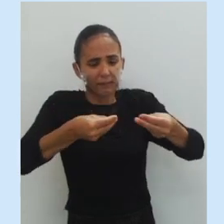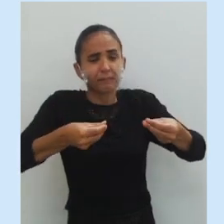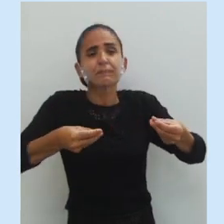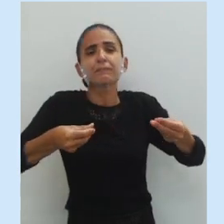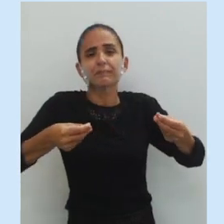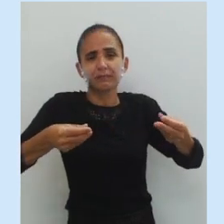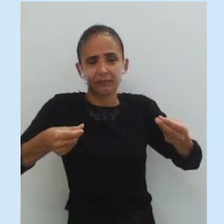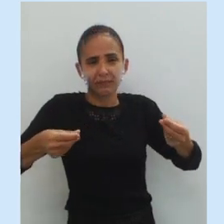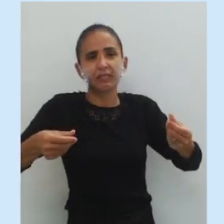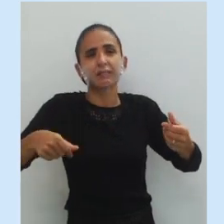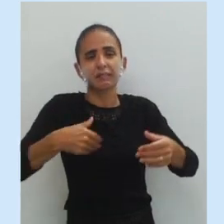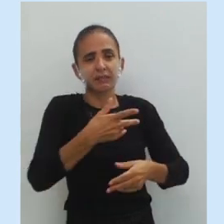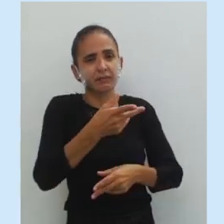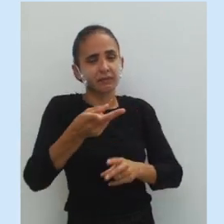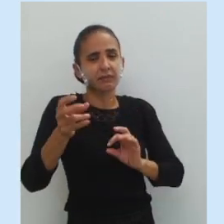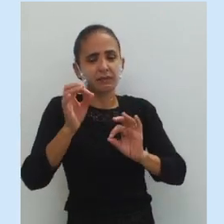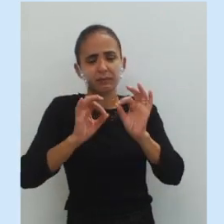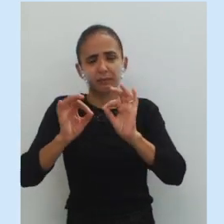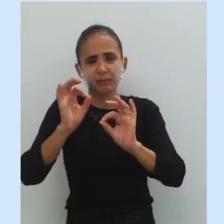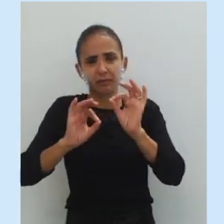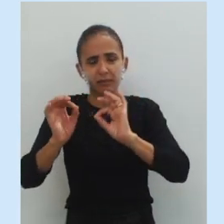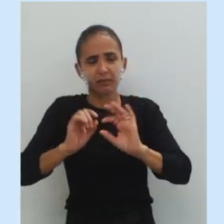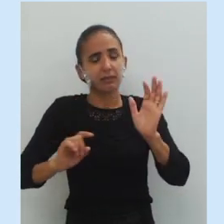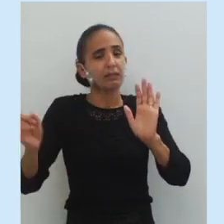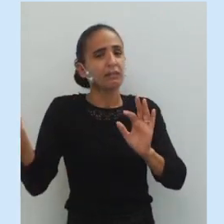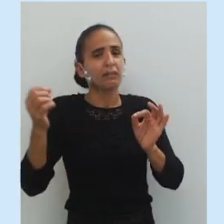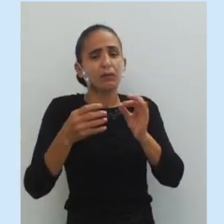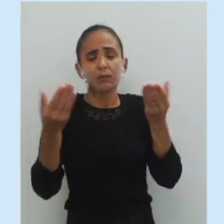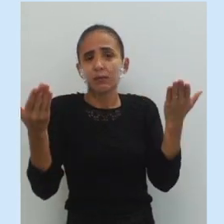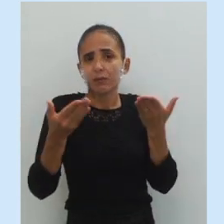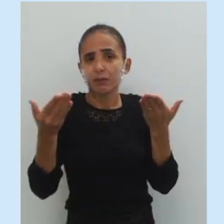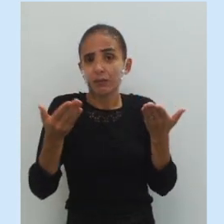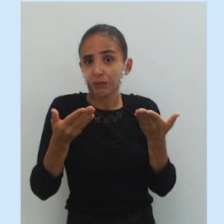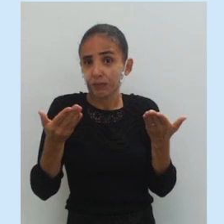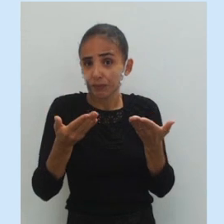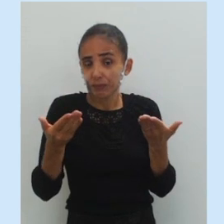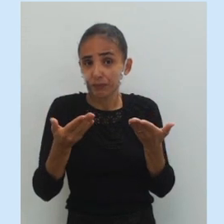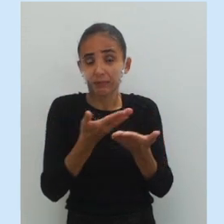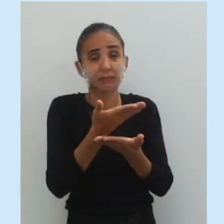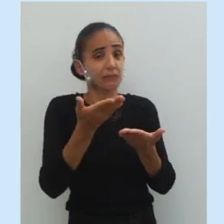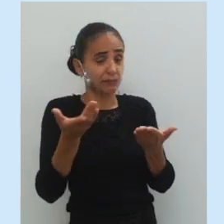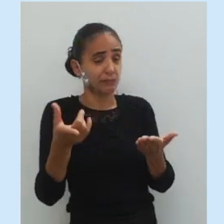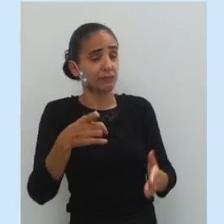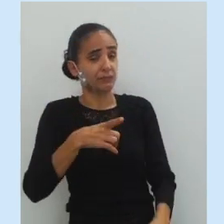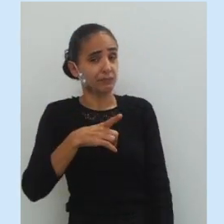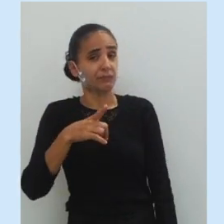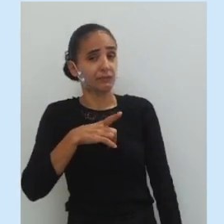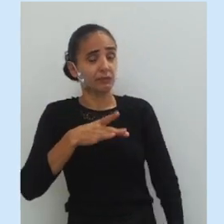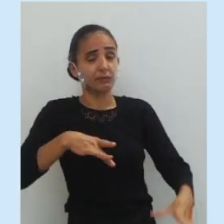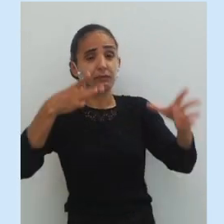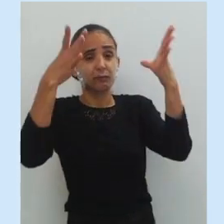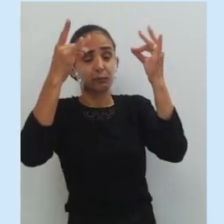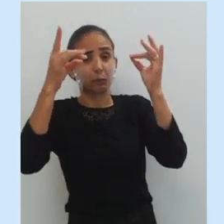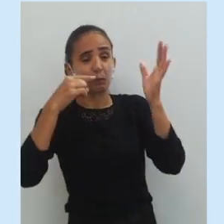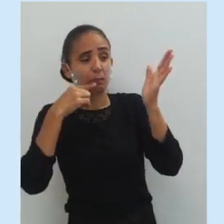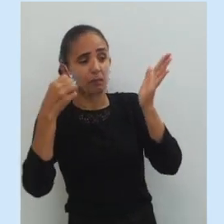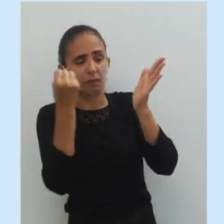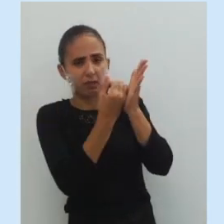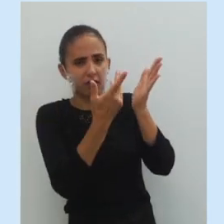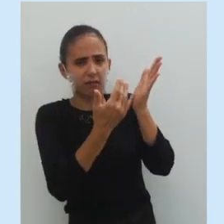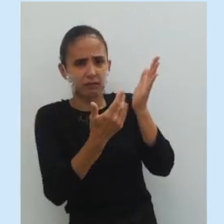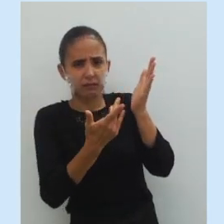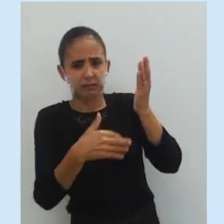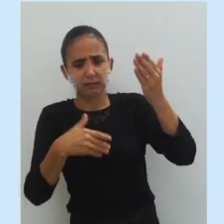o plasma, que existe o fator 8. Esse fator 8, ele vai servir para